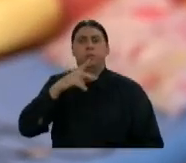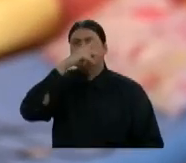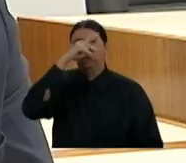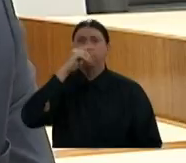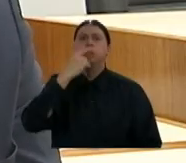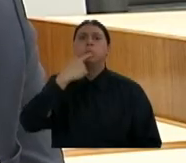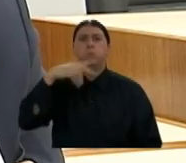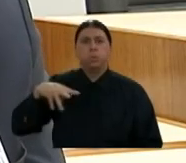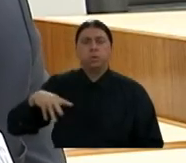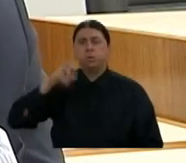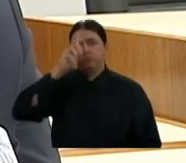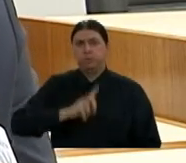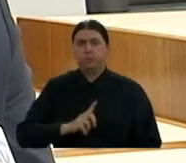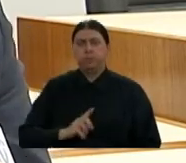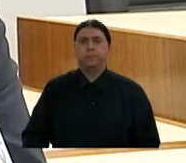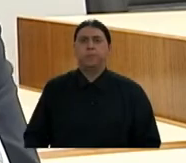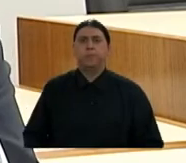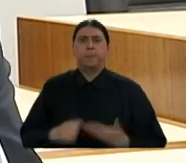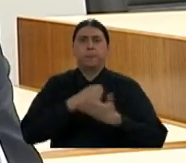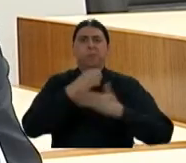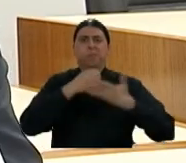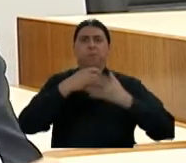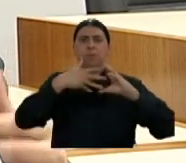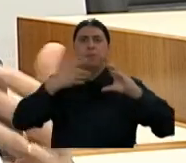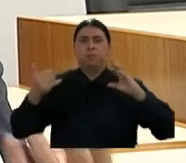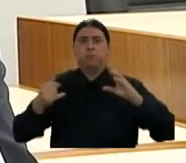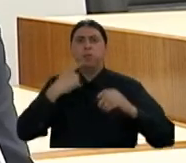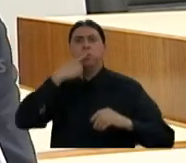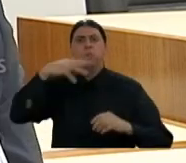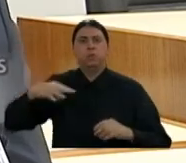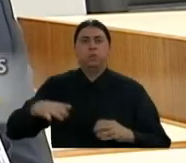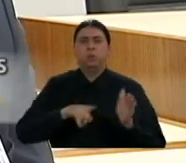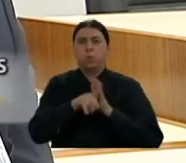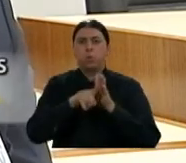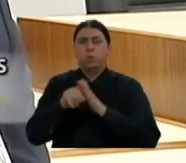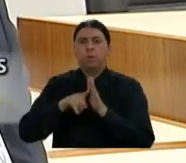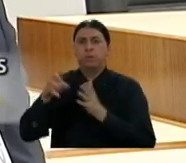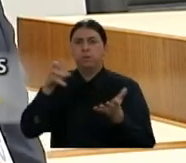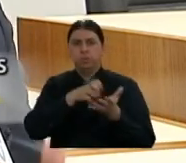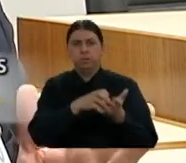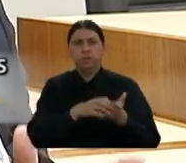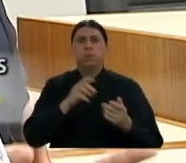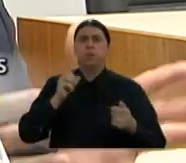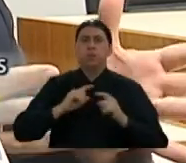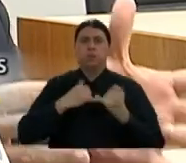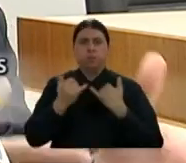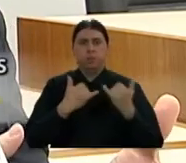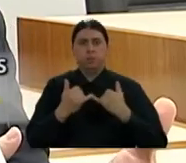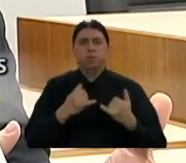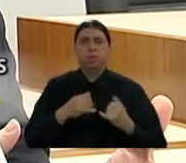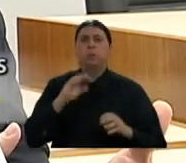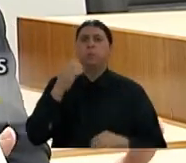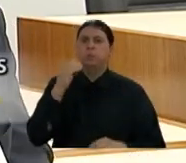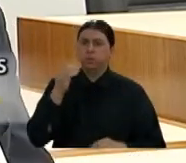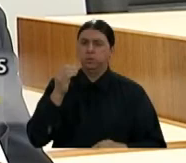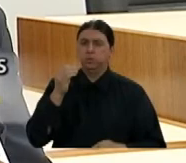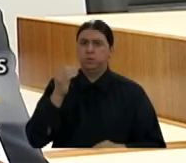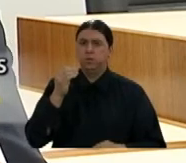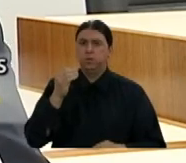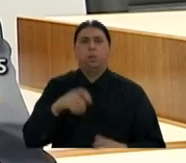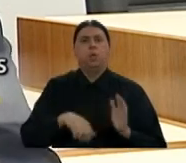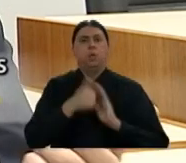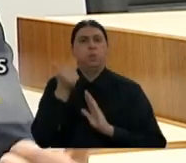com base na característica da criança se faz uma consulta no cadastro por exemplo porto alegre